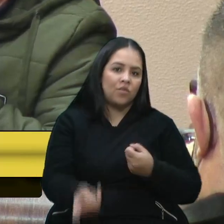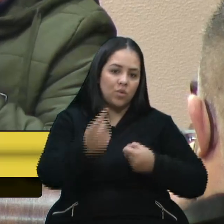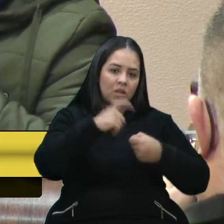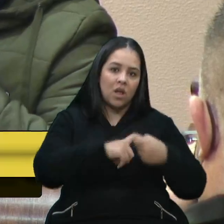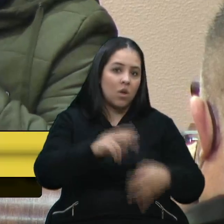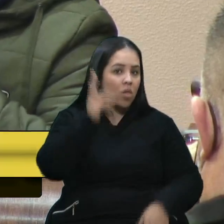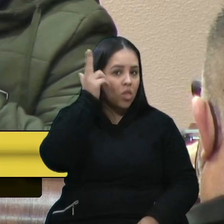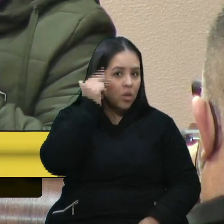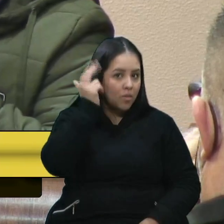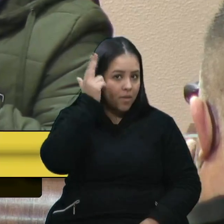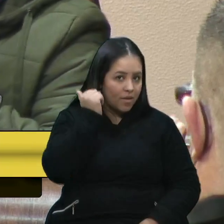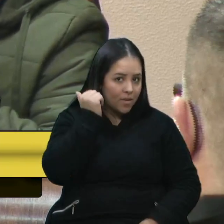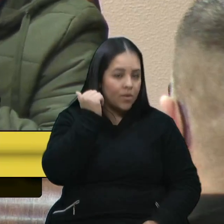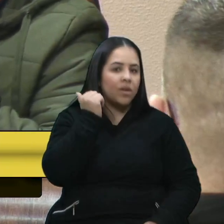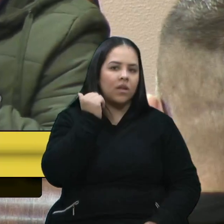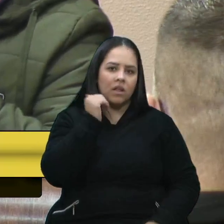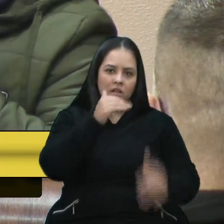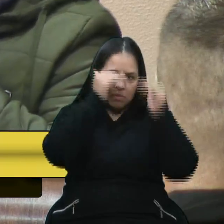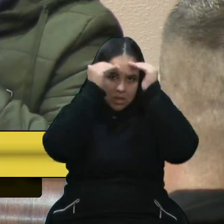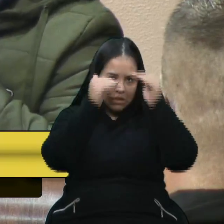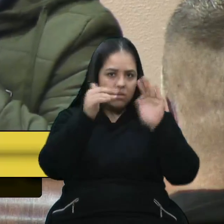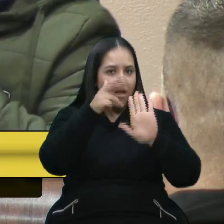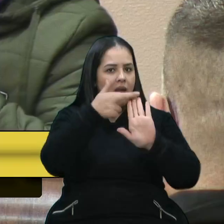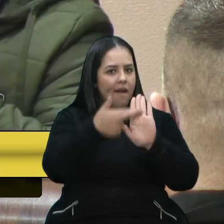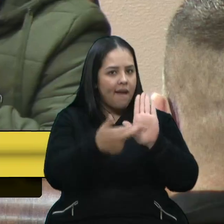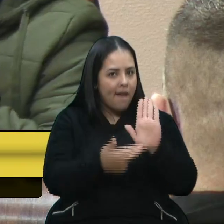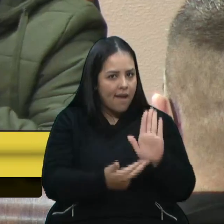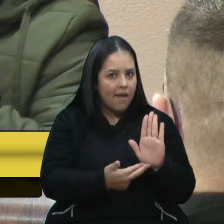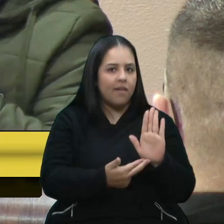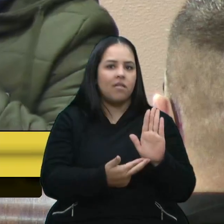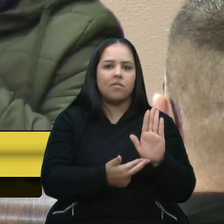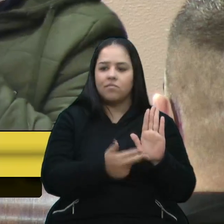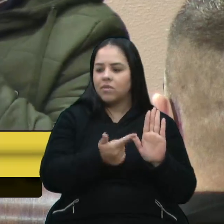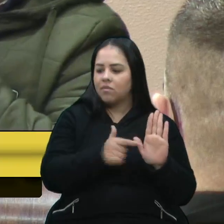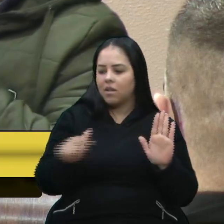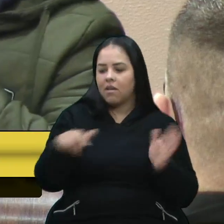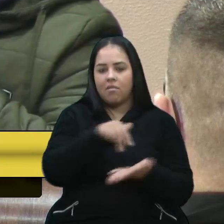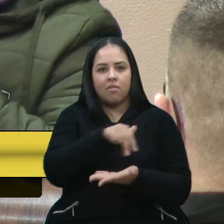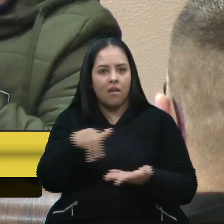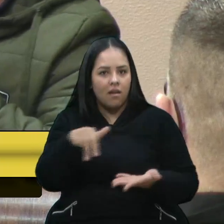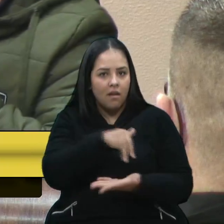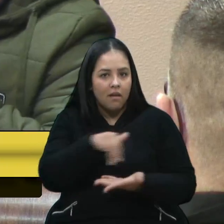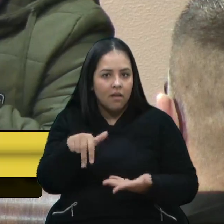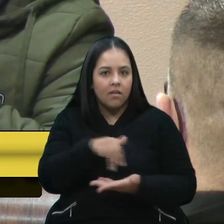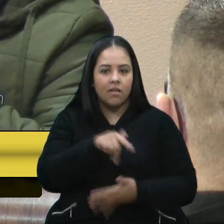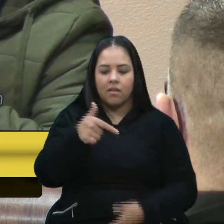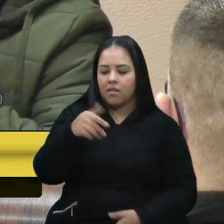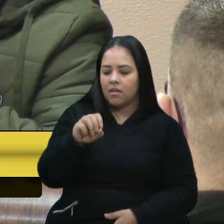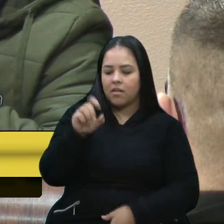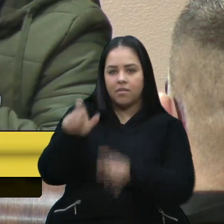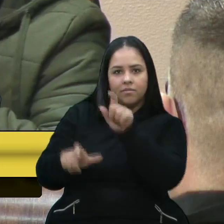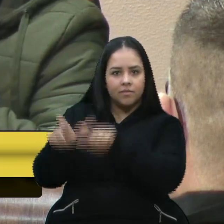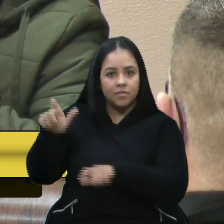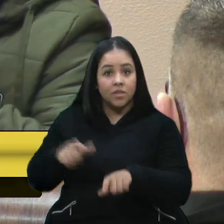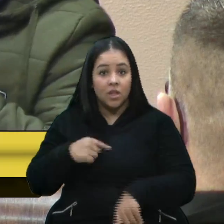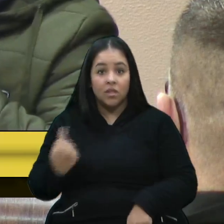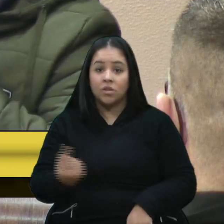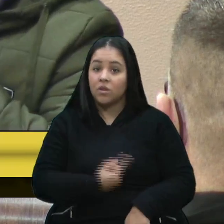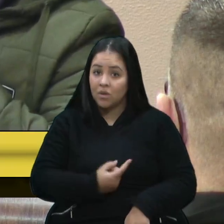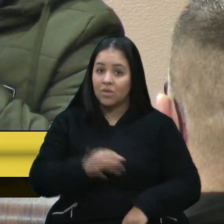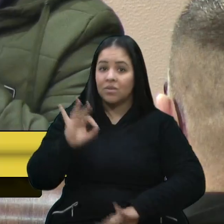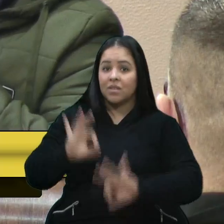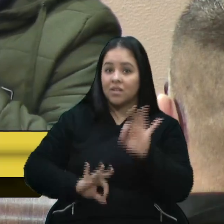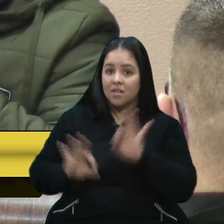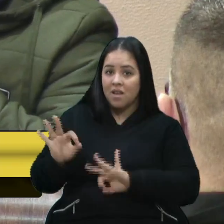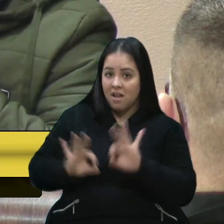funcionar, respeitando as regras, sem a dança, com 70 pessoas. Então vamos valorizar também aquilo